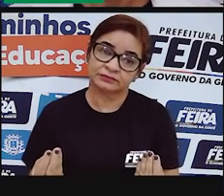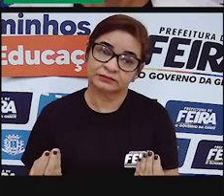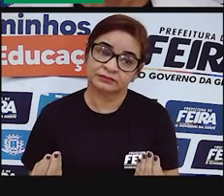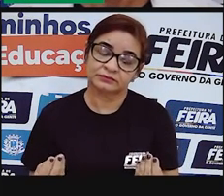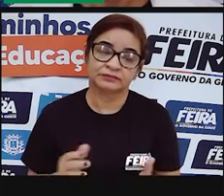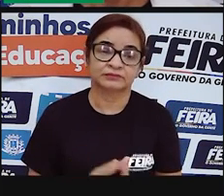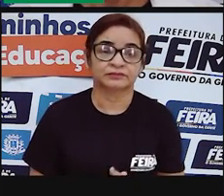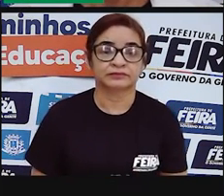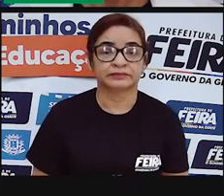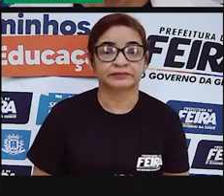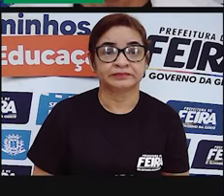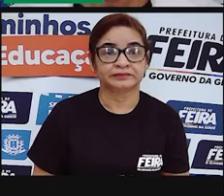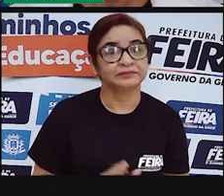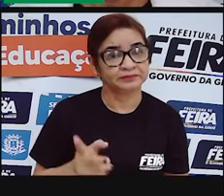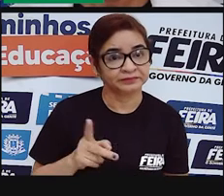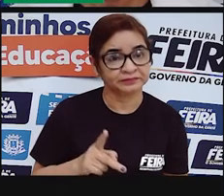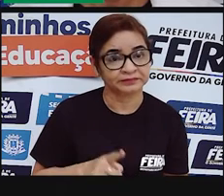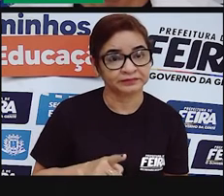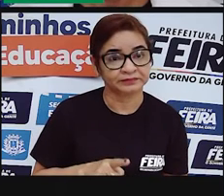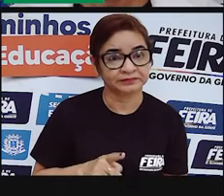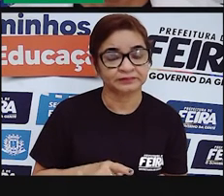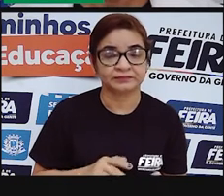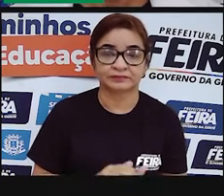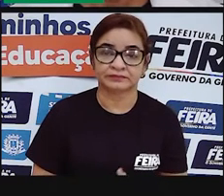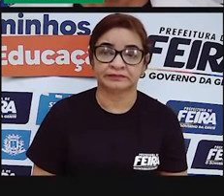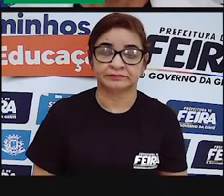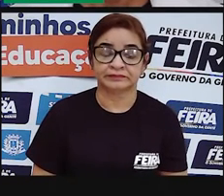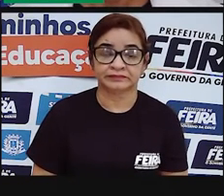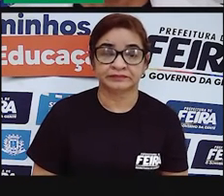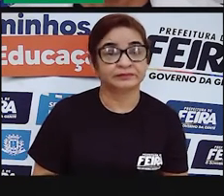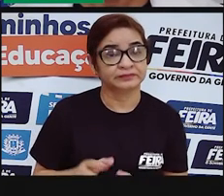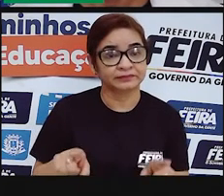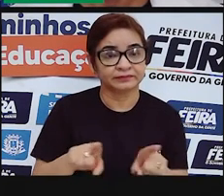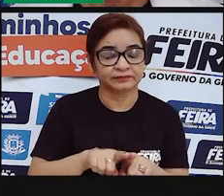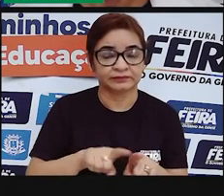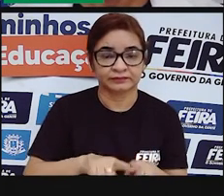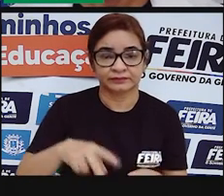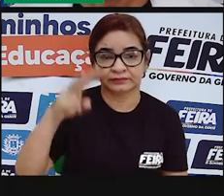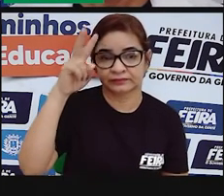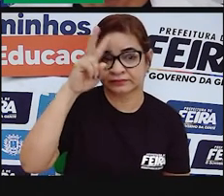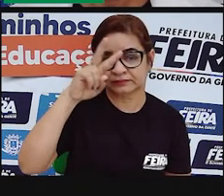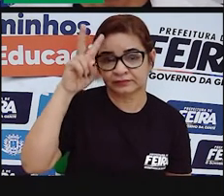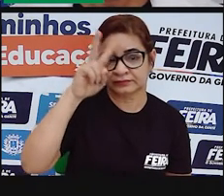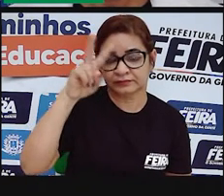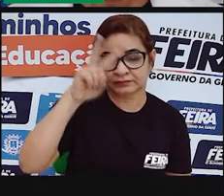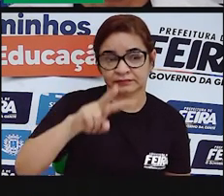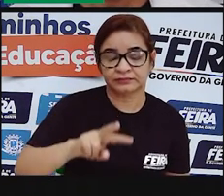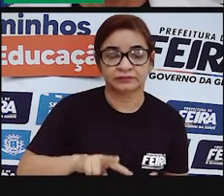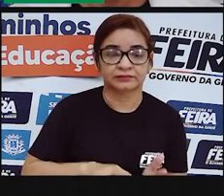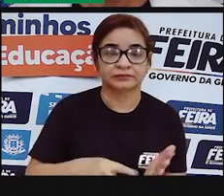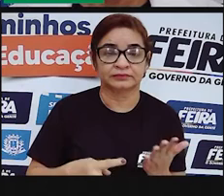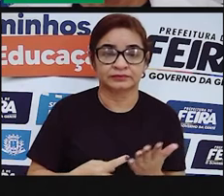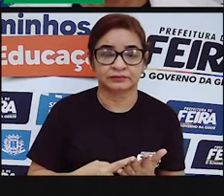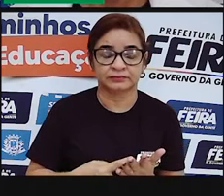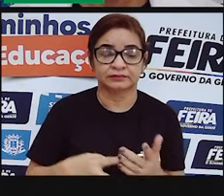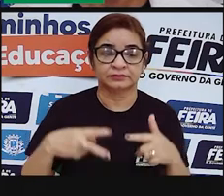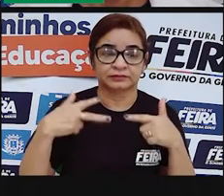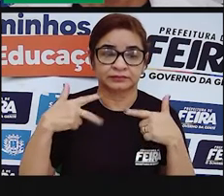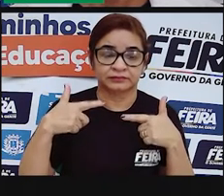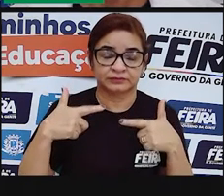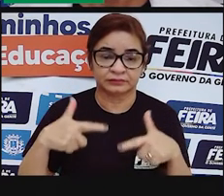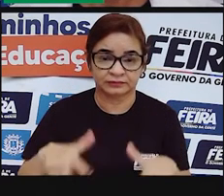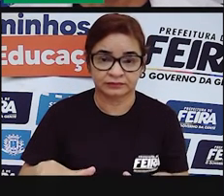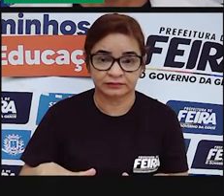subjetivo, não é? Então, figurado, que não é o real. E só para lembrar o que